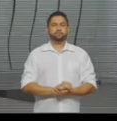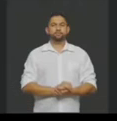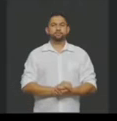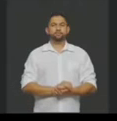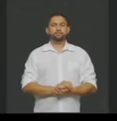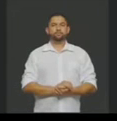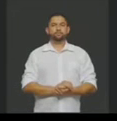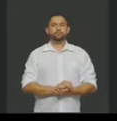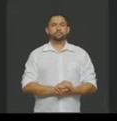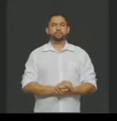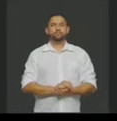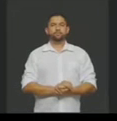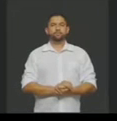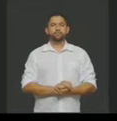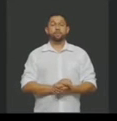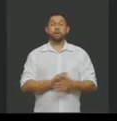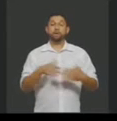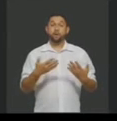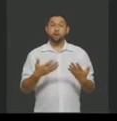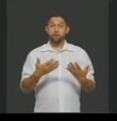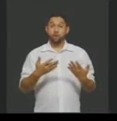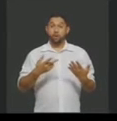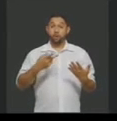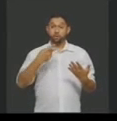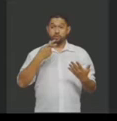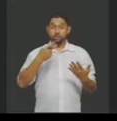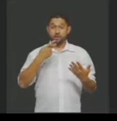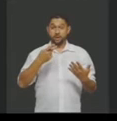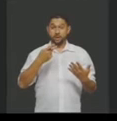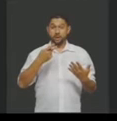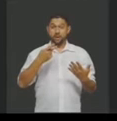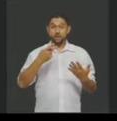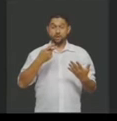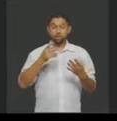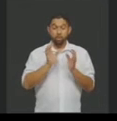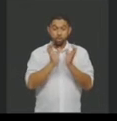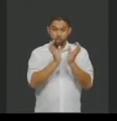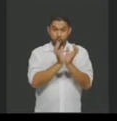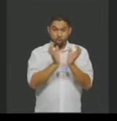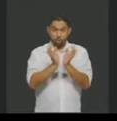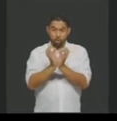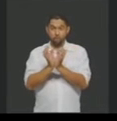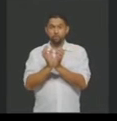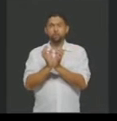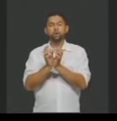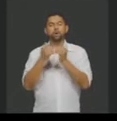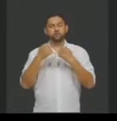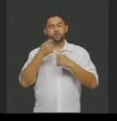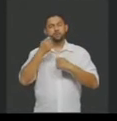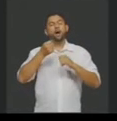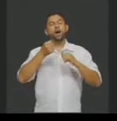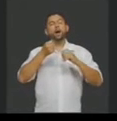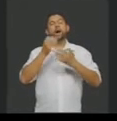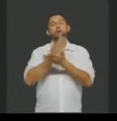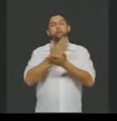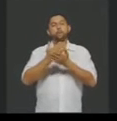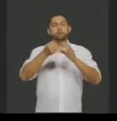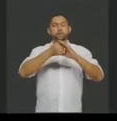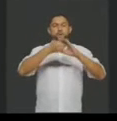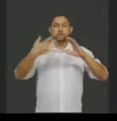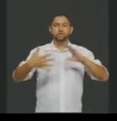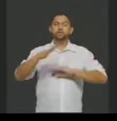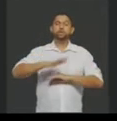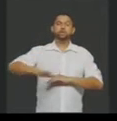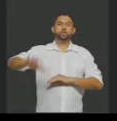Bom, quando nós vamos falar do reino protoctista, devemos citar aqui algumas características gerais